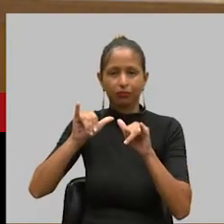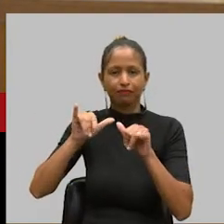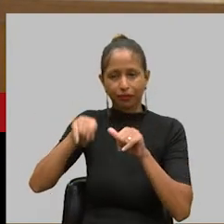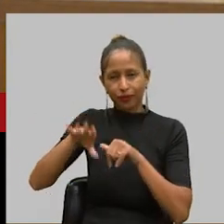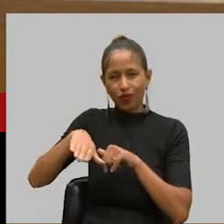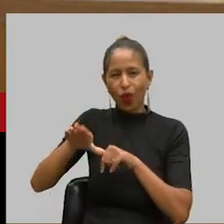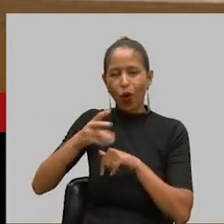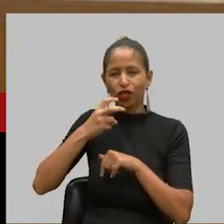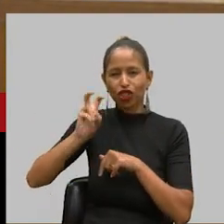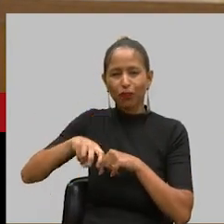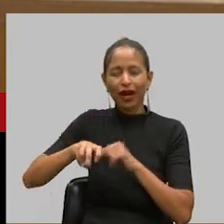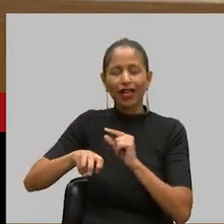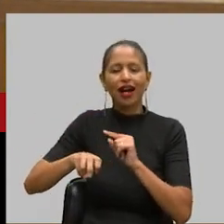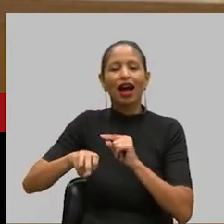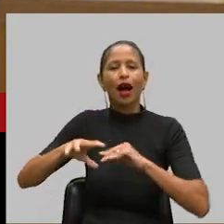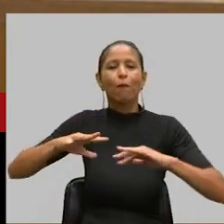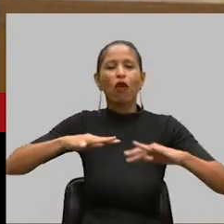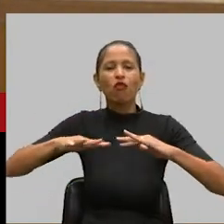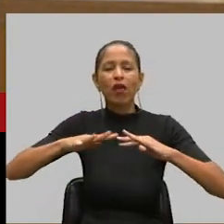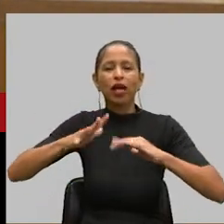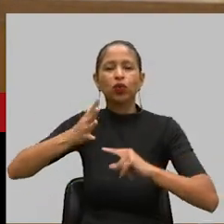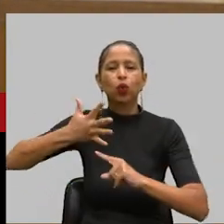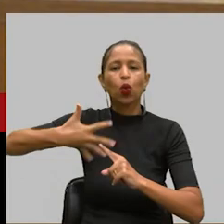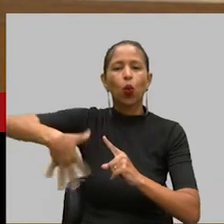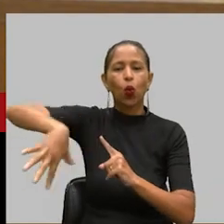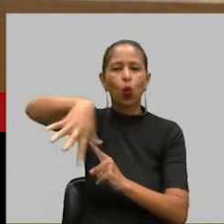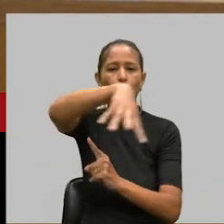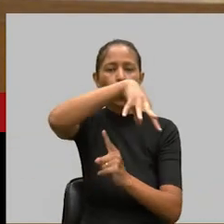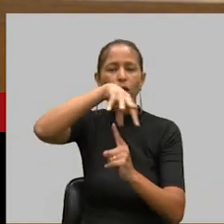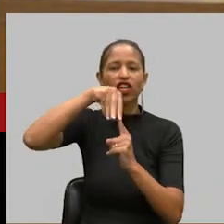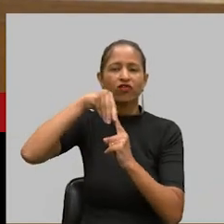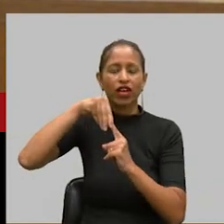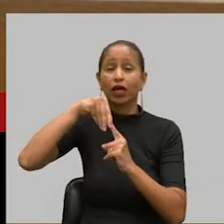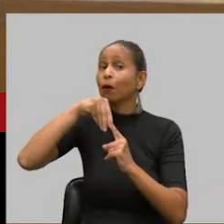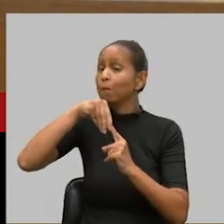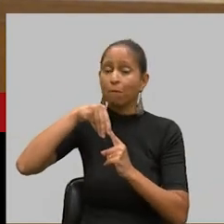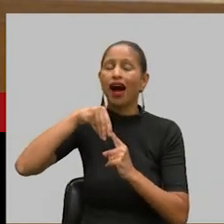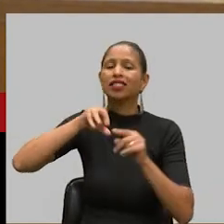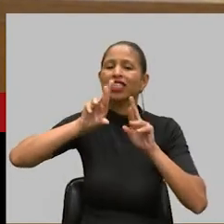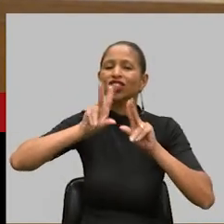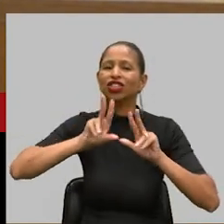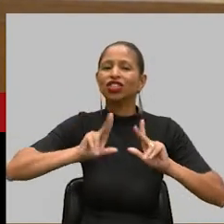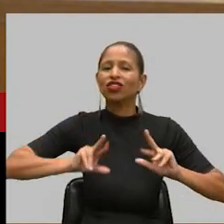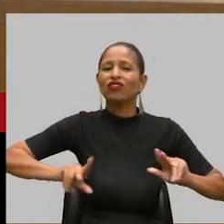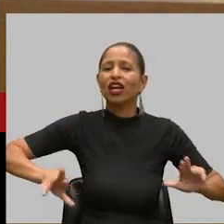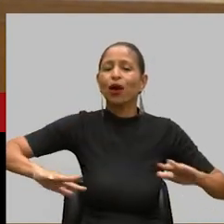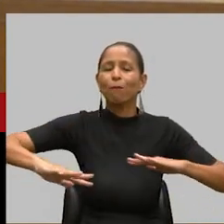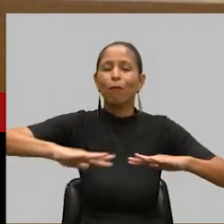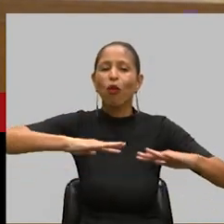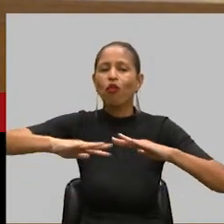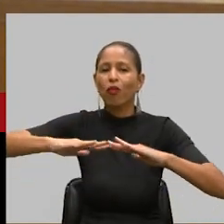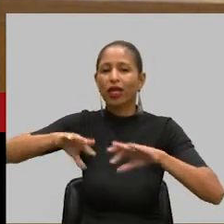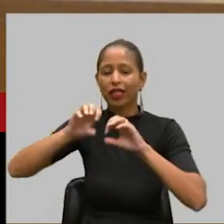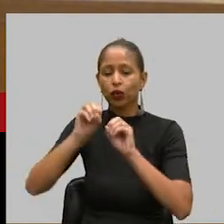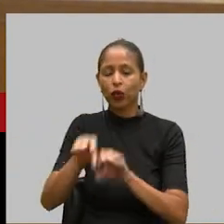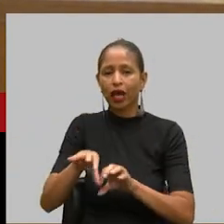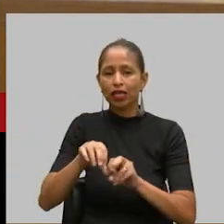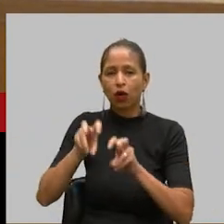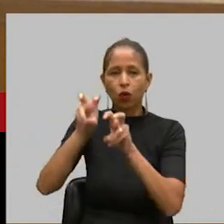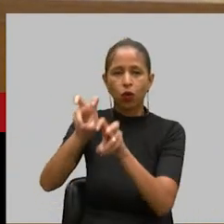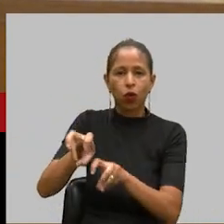vocês é um movimento Unificado É mas ele tem a diversidade que comporta os movimentos da Educação do Campo